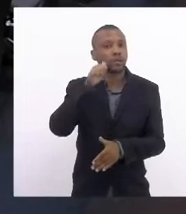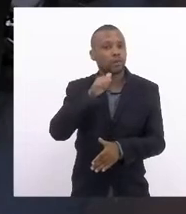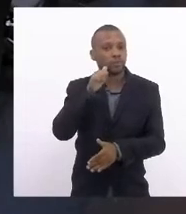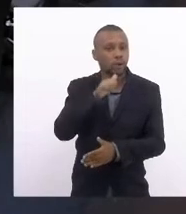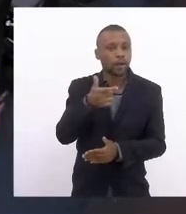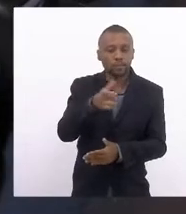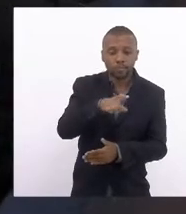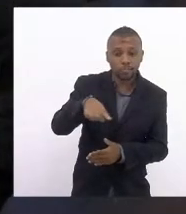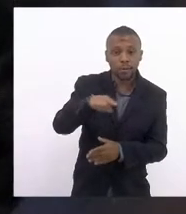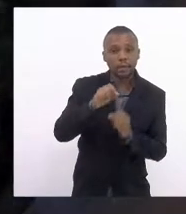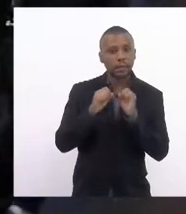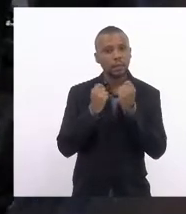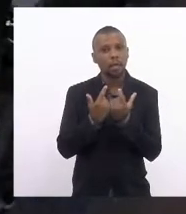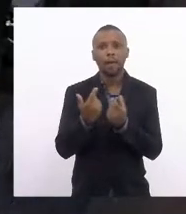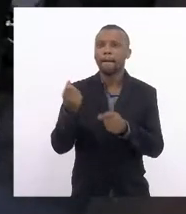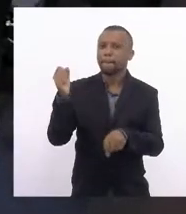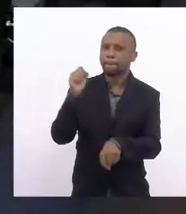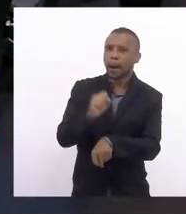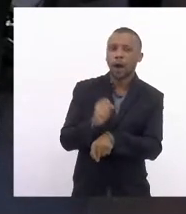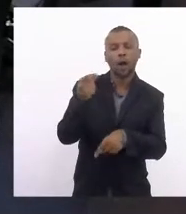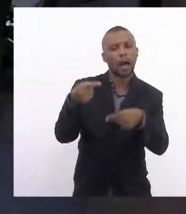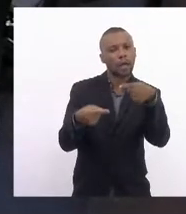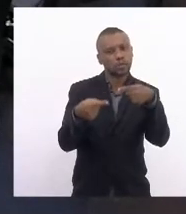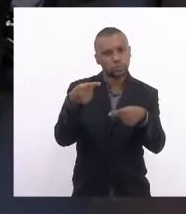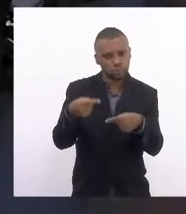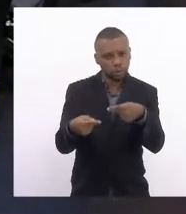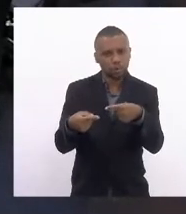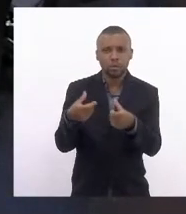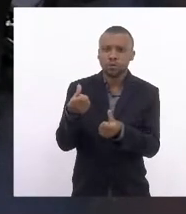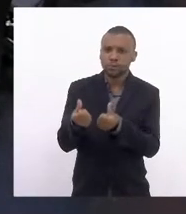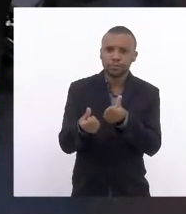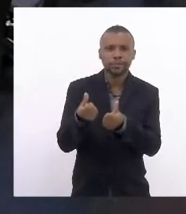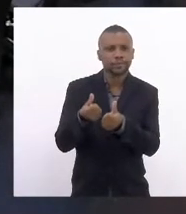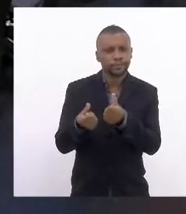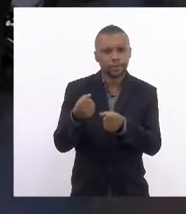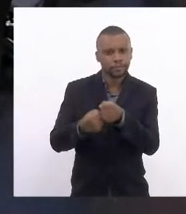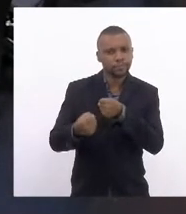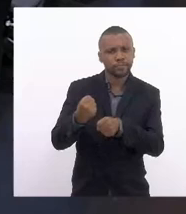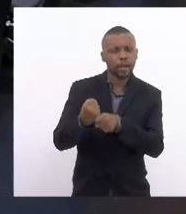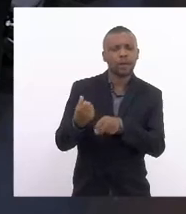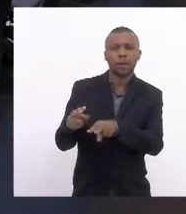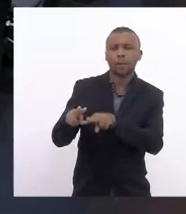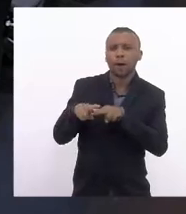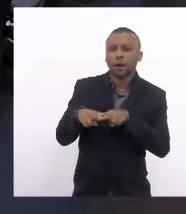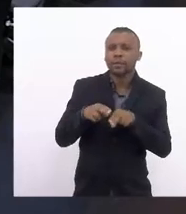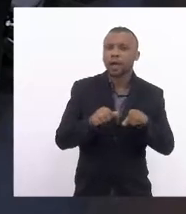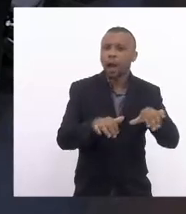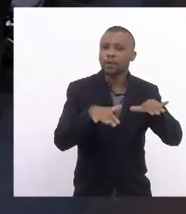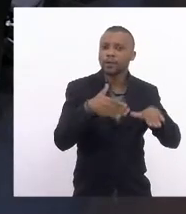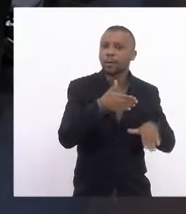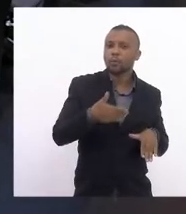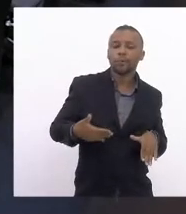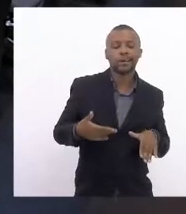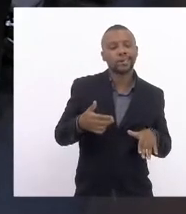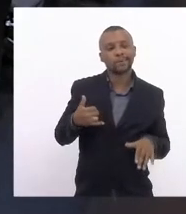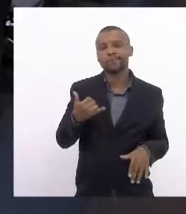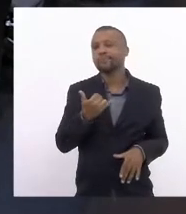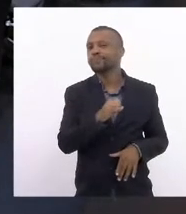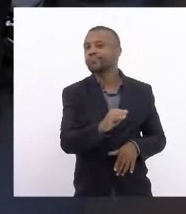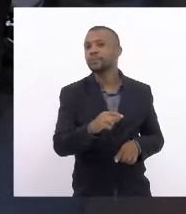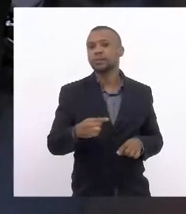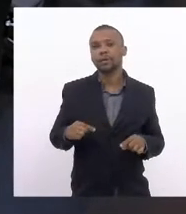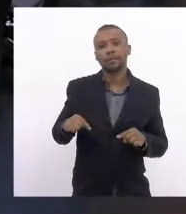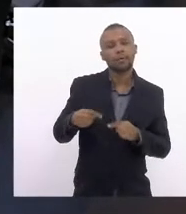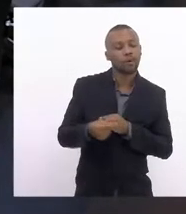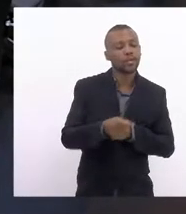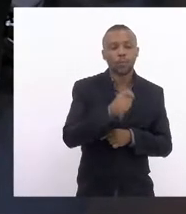essa casa paralisou as discussões desde o segundo semestre do ano passado, em razão de audiências públicas que não se realizaram posteriormente,